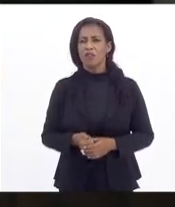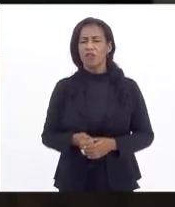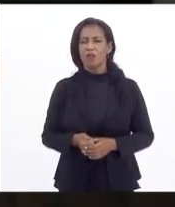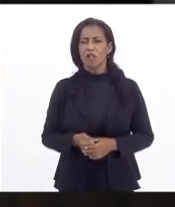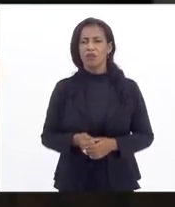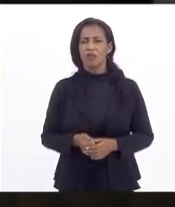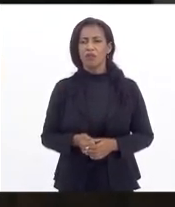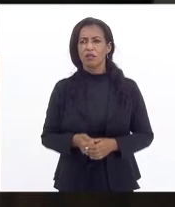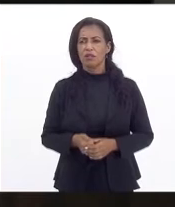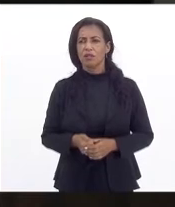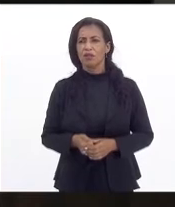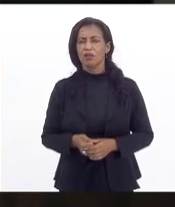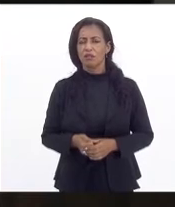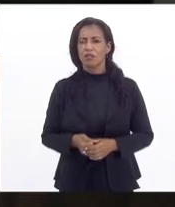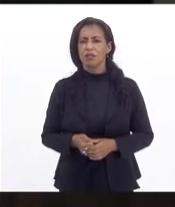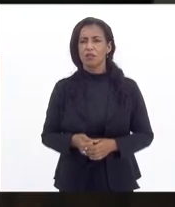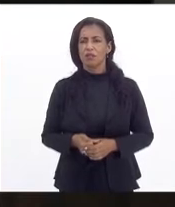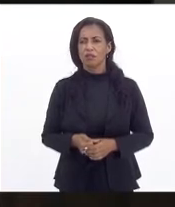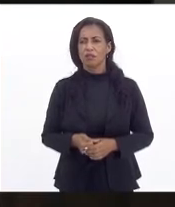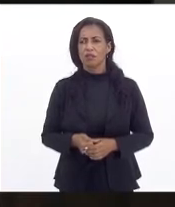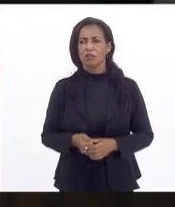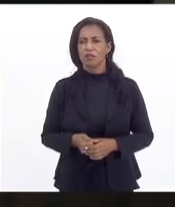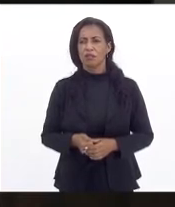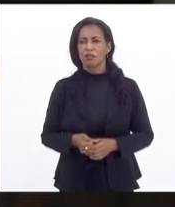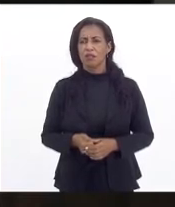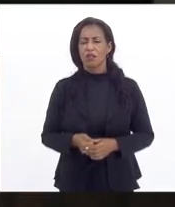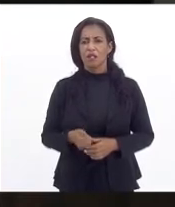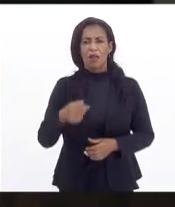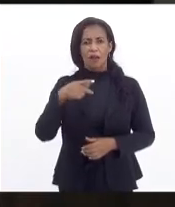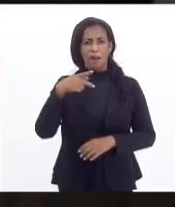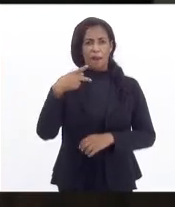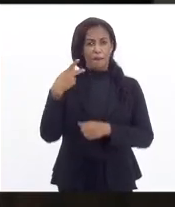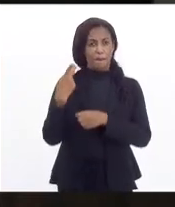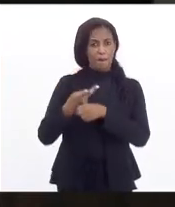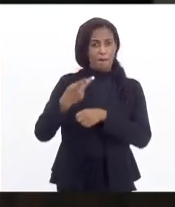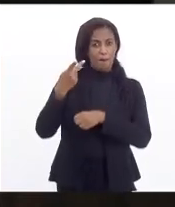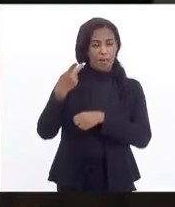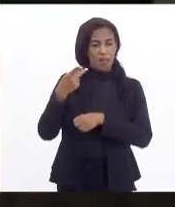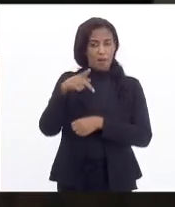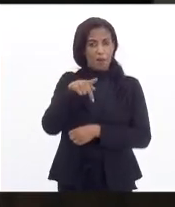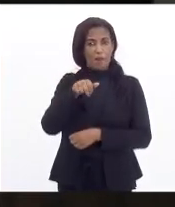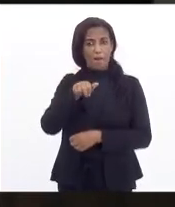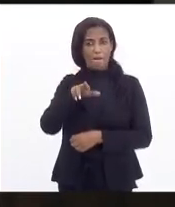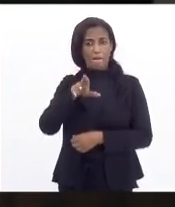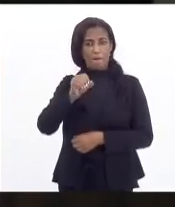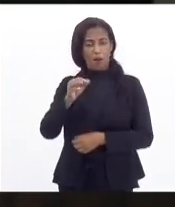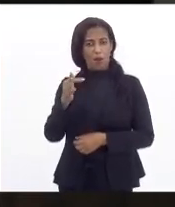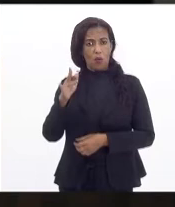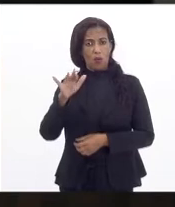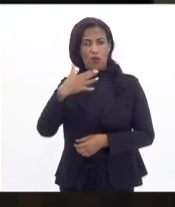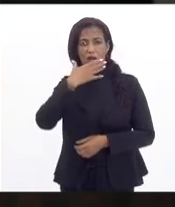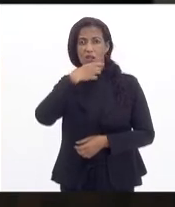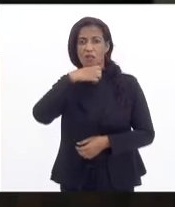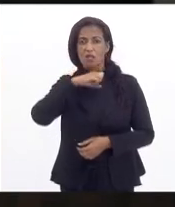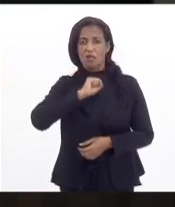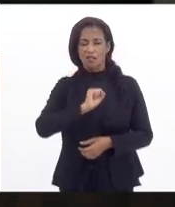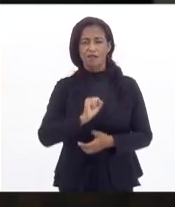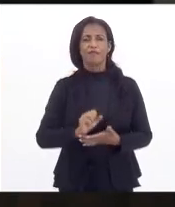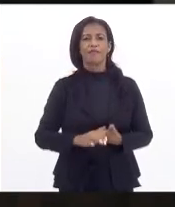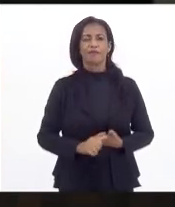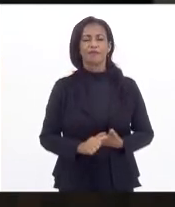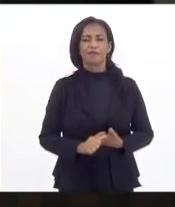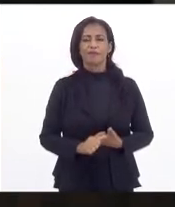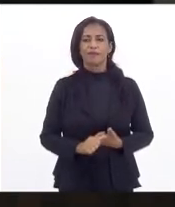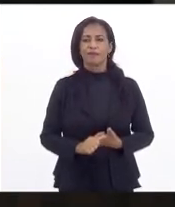institui no âmbito da Assembleia do Estado do Rio de Janeiro o prêmio Paulo Freire, pendente de pareceres das comissões de Constituição e Justiça, de normas internas e